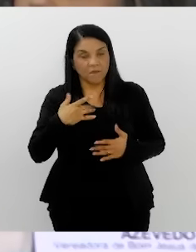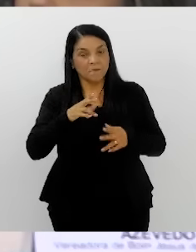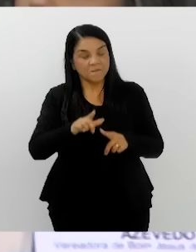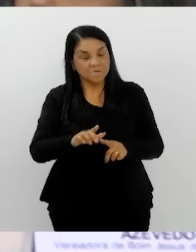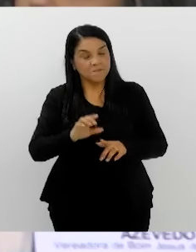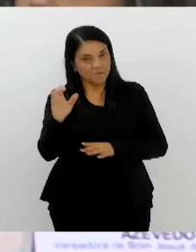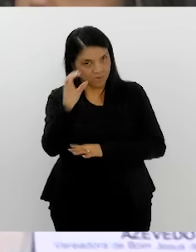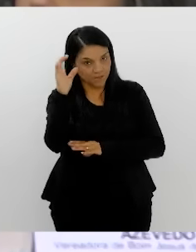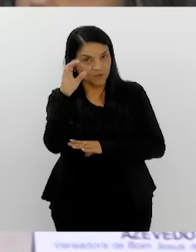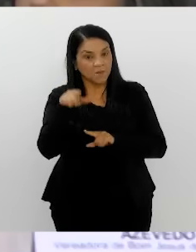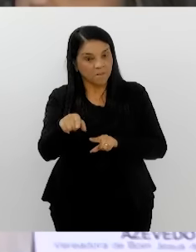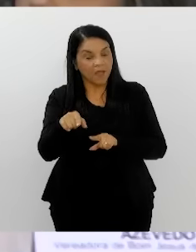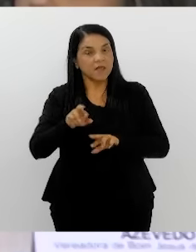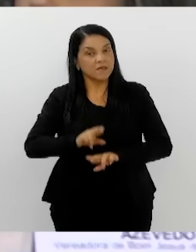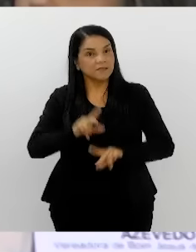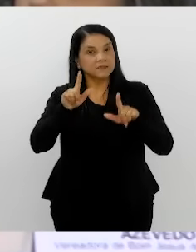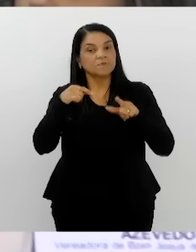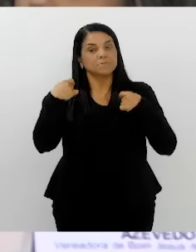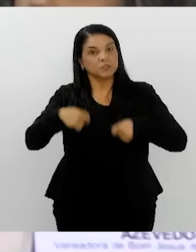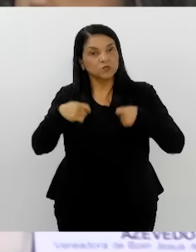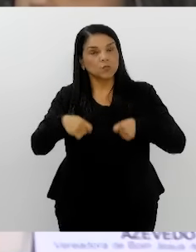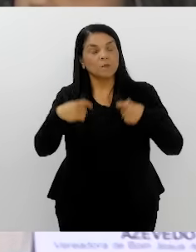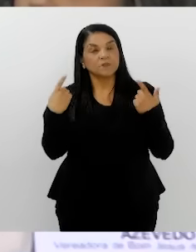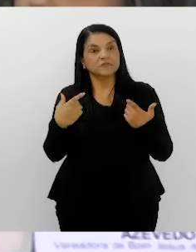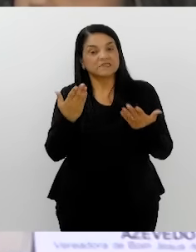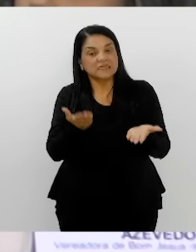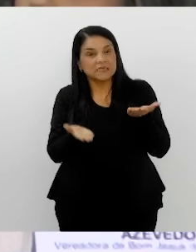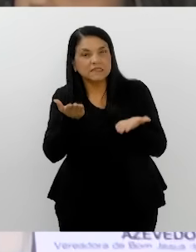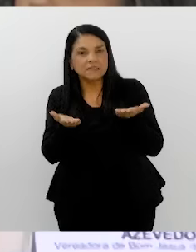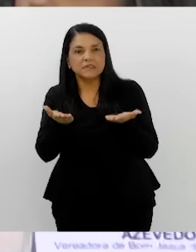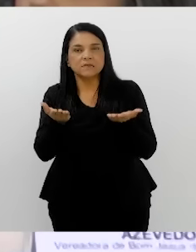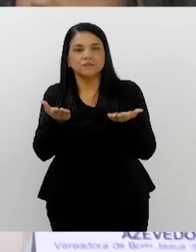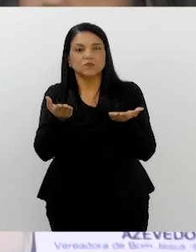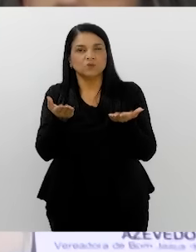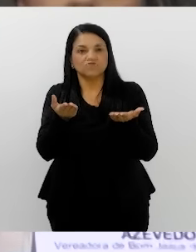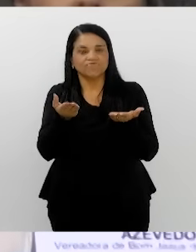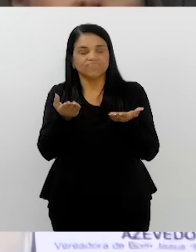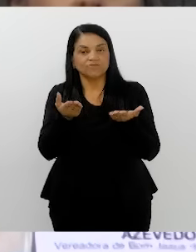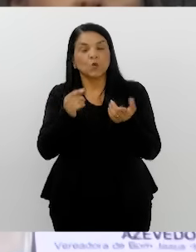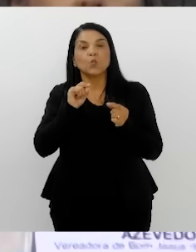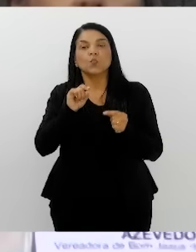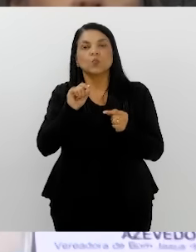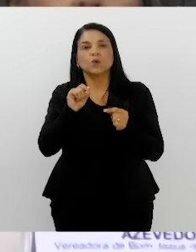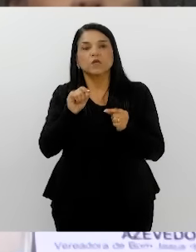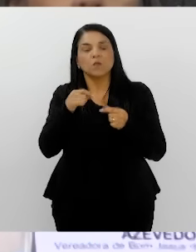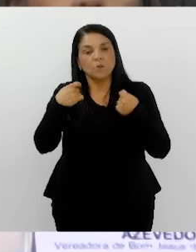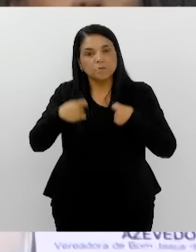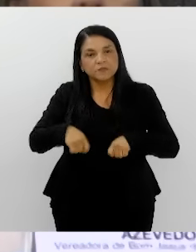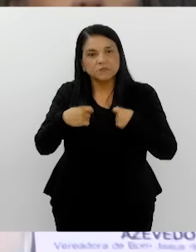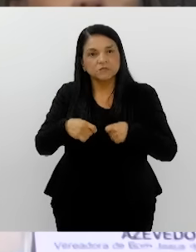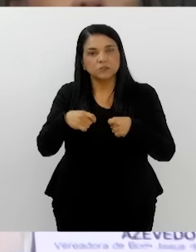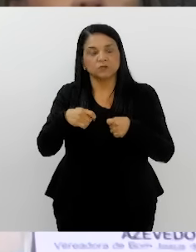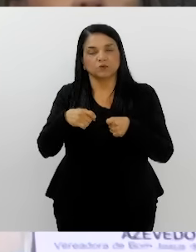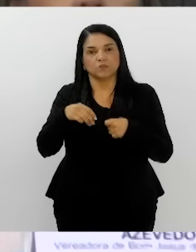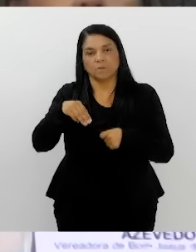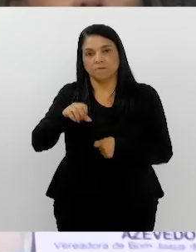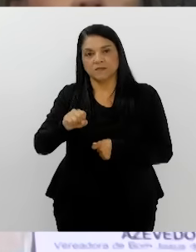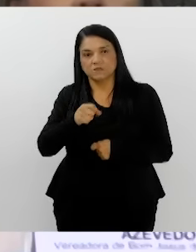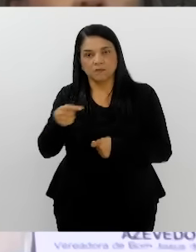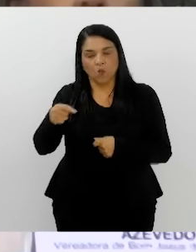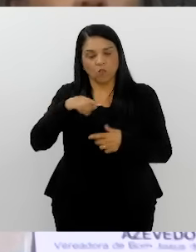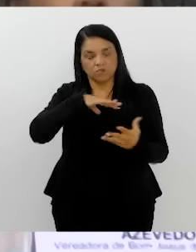equilíbrio, ter o posicionamento, saber de onde ela veio e qual é a missão que ela tem aqui nessa terra. E